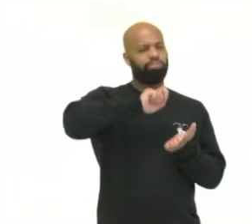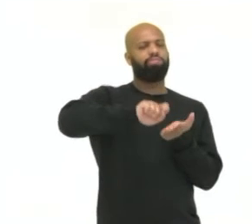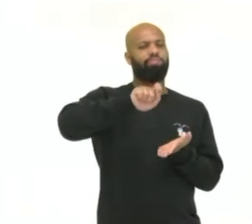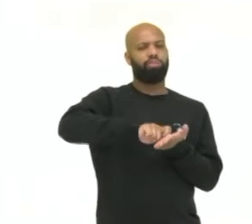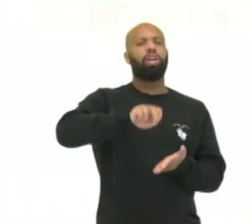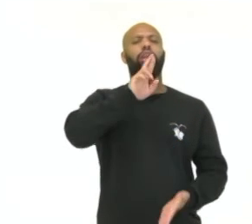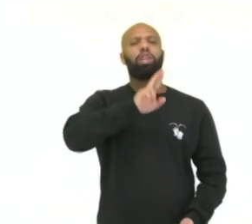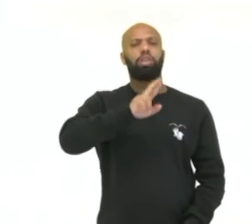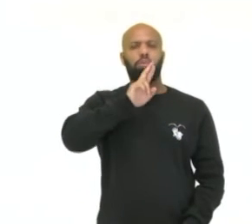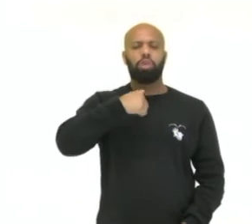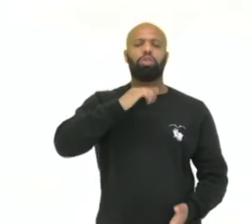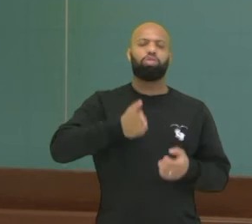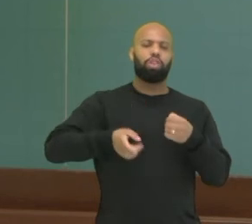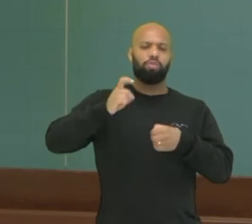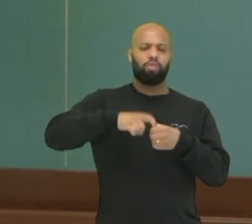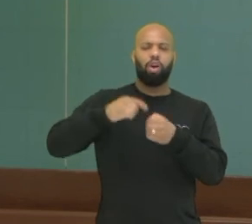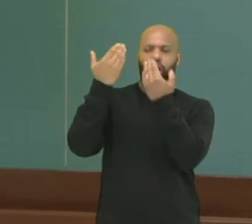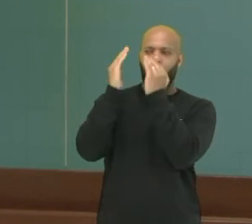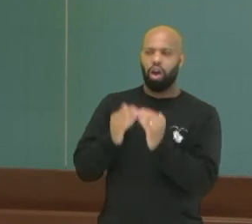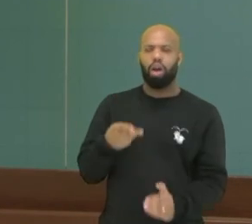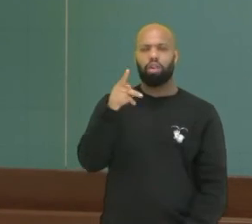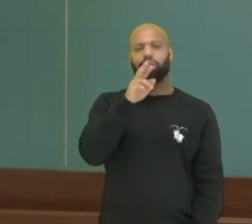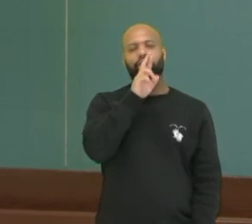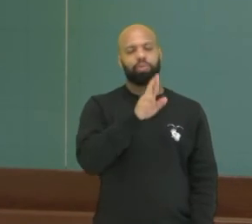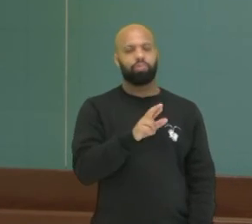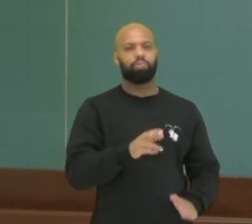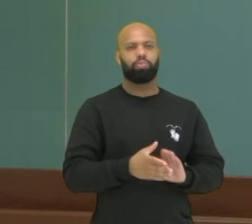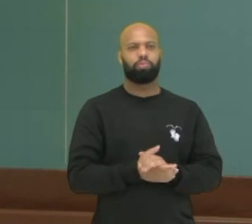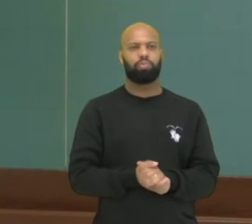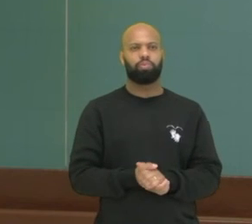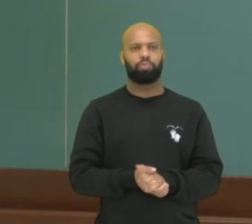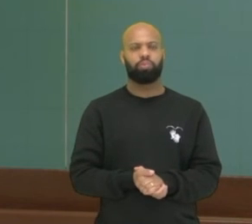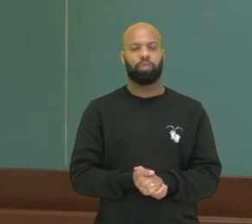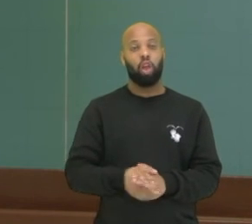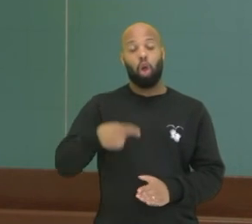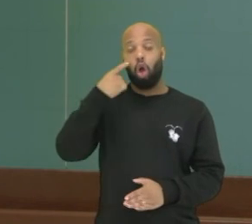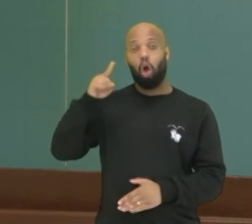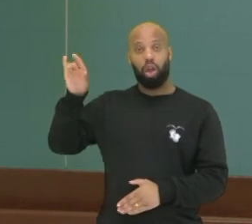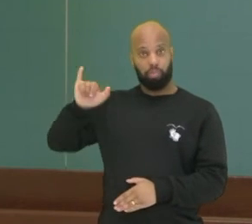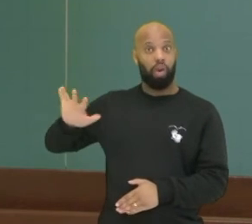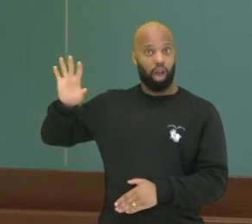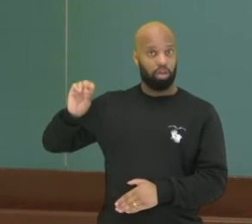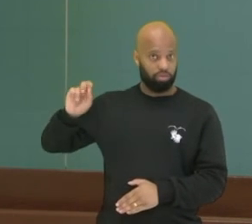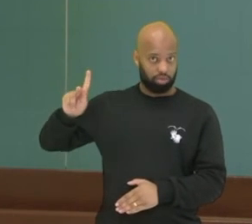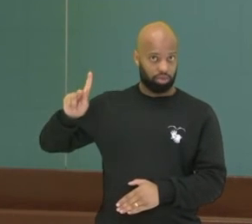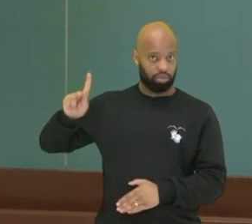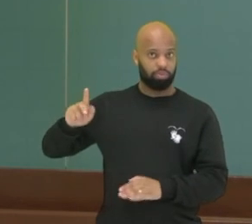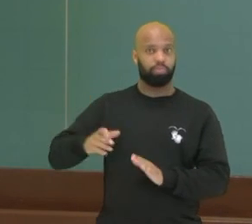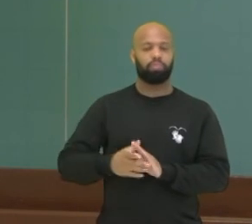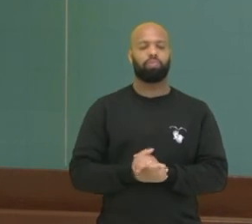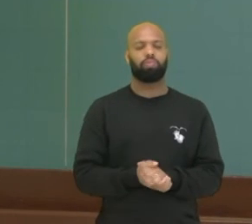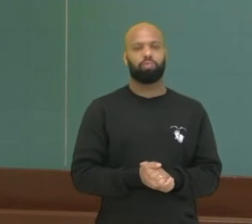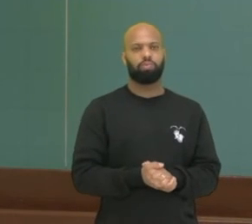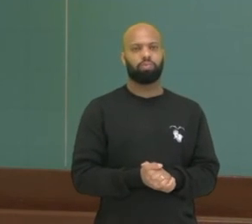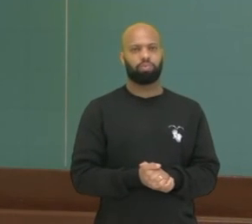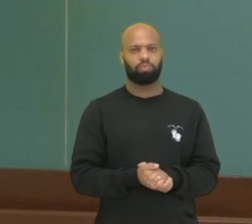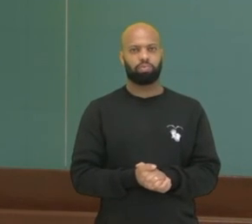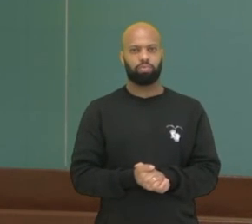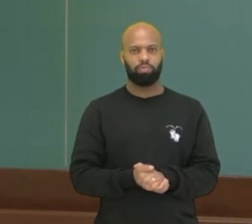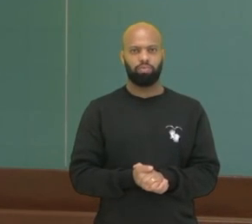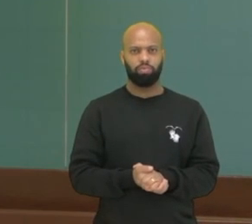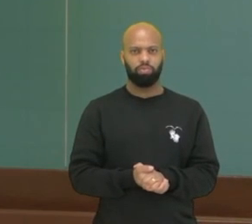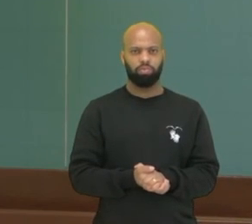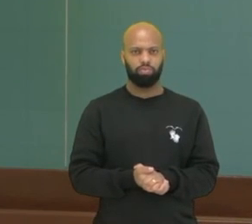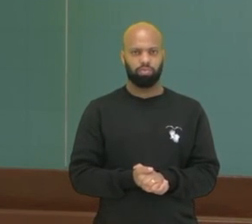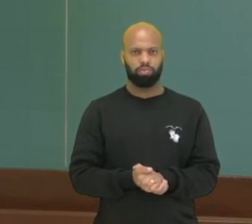é de mulher? Analisem com carinho toda essa imagem, todo esse cariótipo. Só um tempinho para